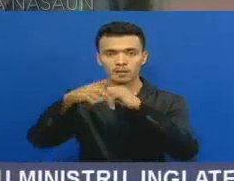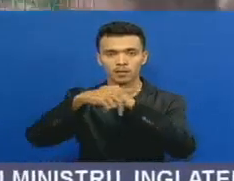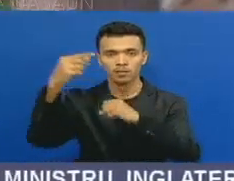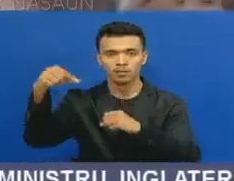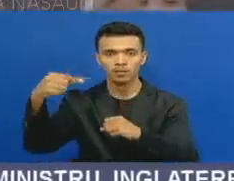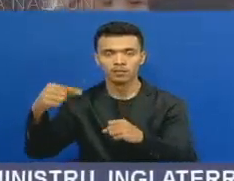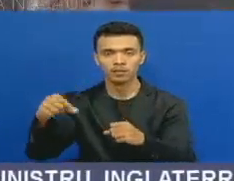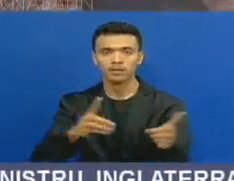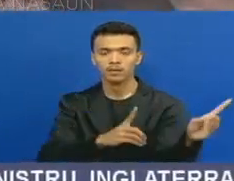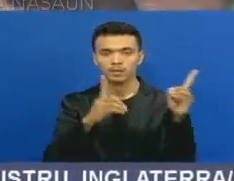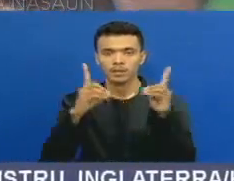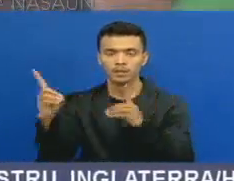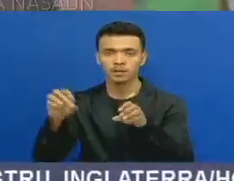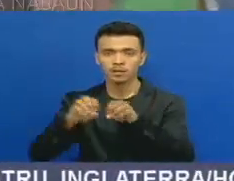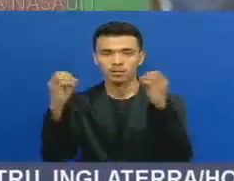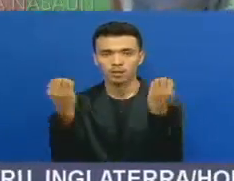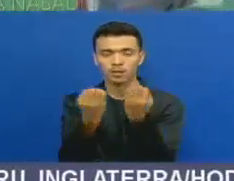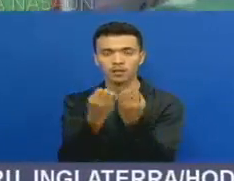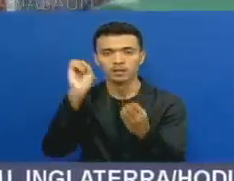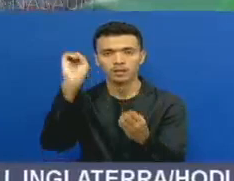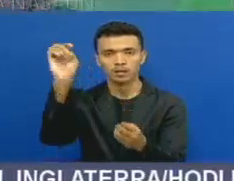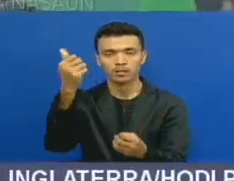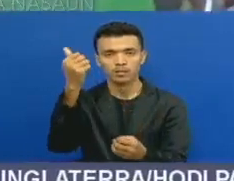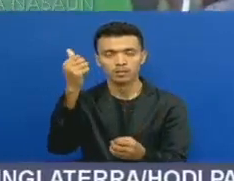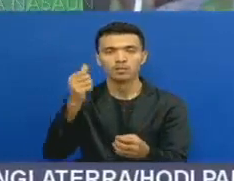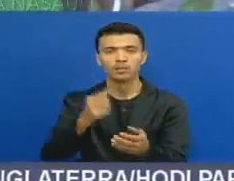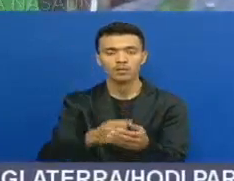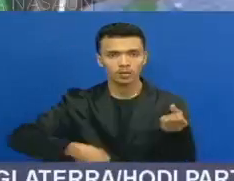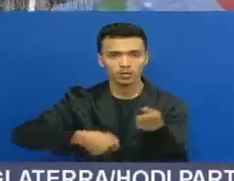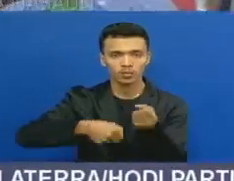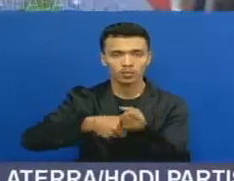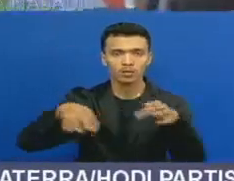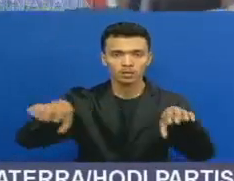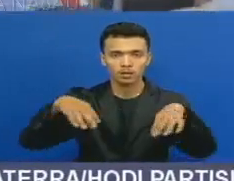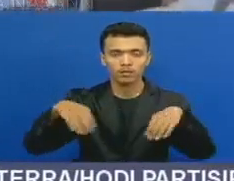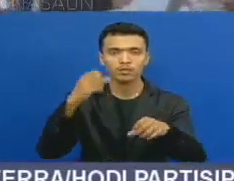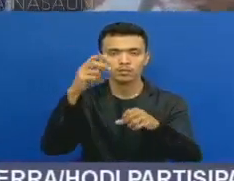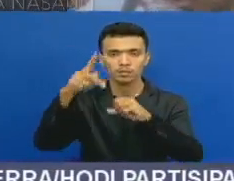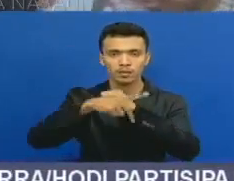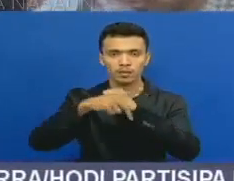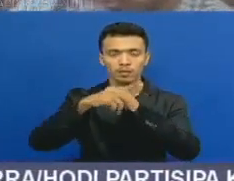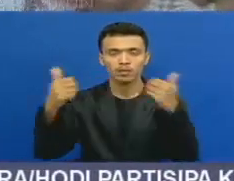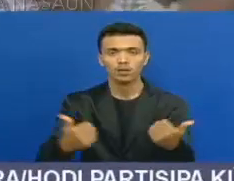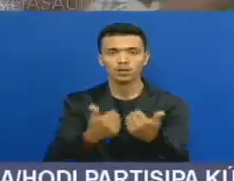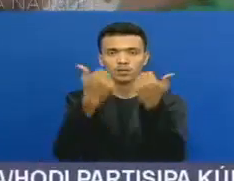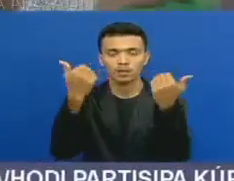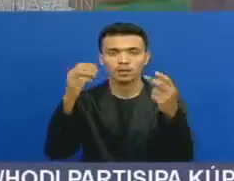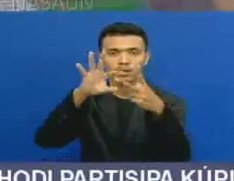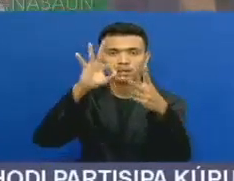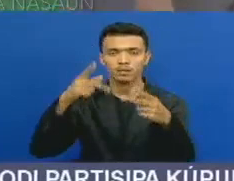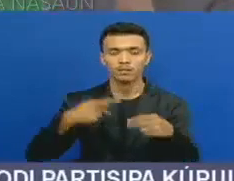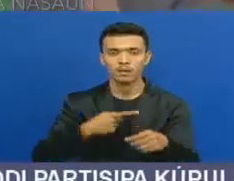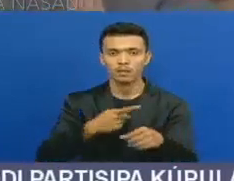de Timor estabeleceu na organização Sanulo Racing, onde reforça serviço partido, ato compete e a eleição parlamentar